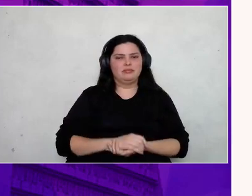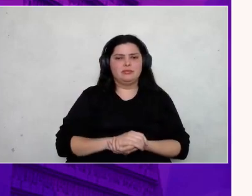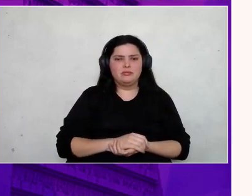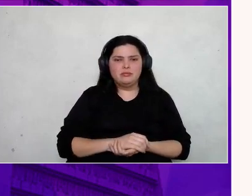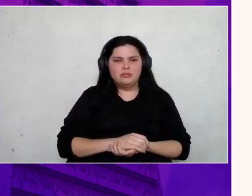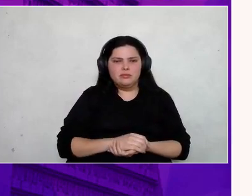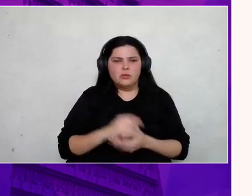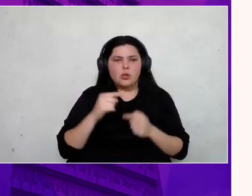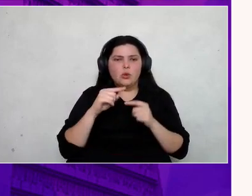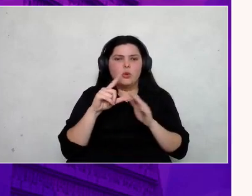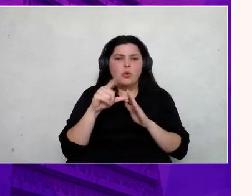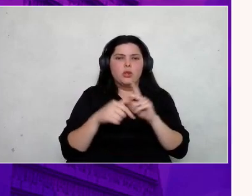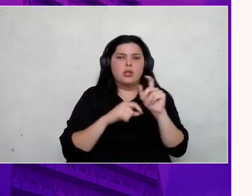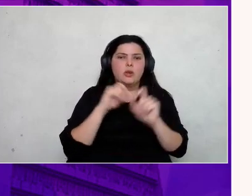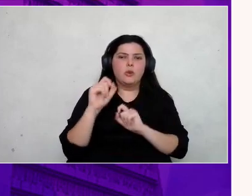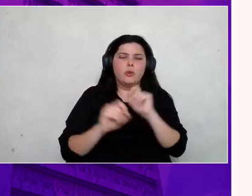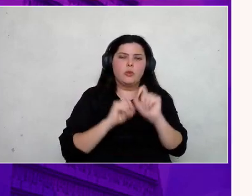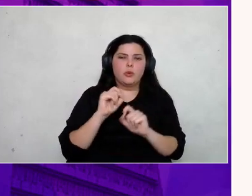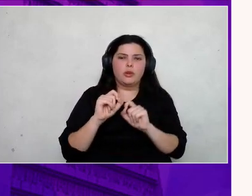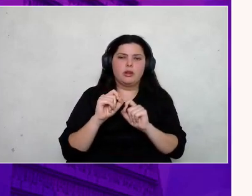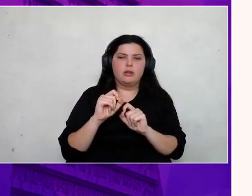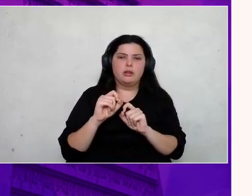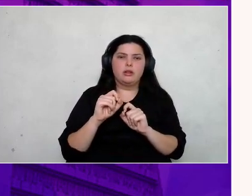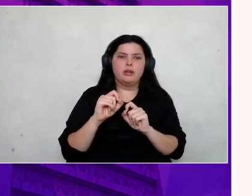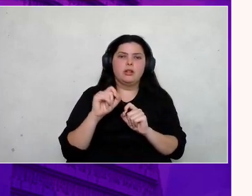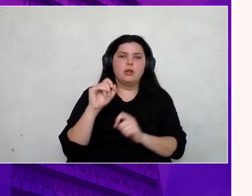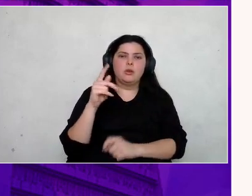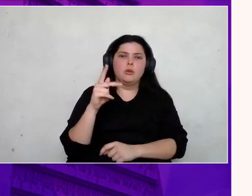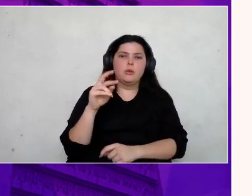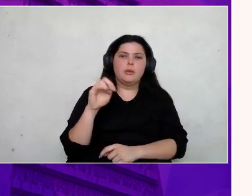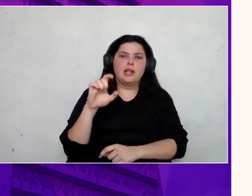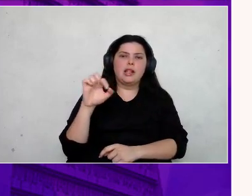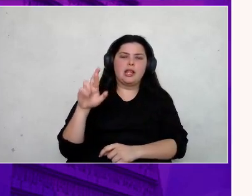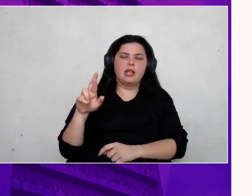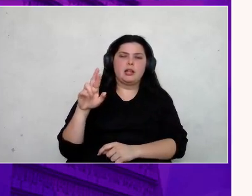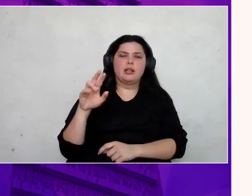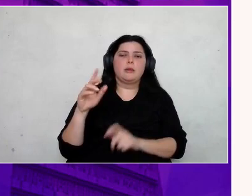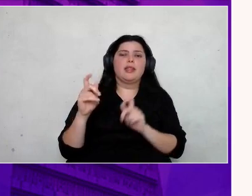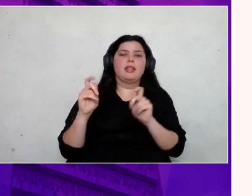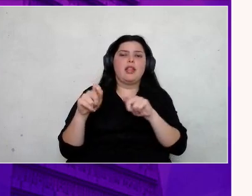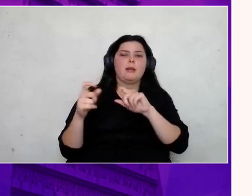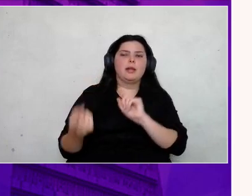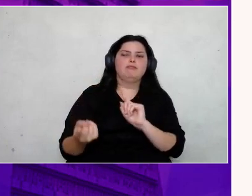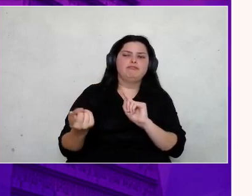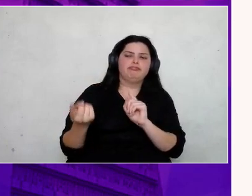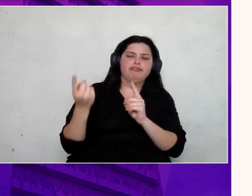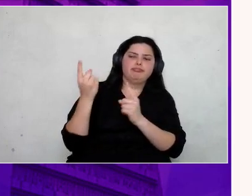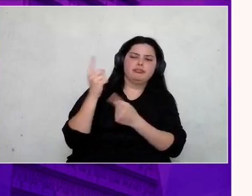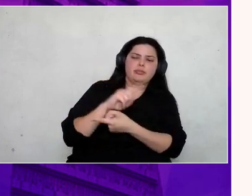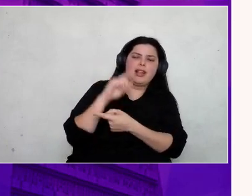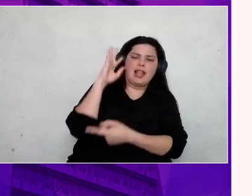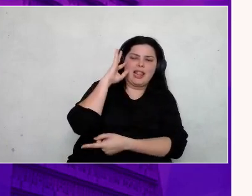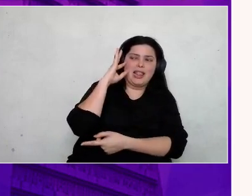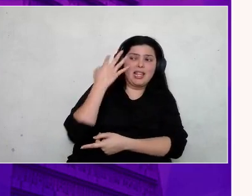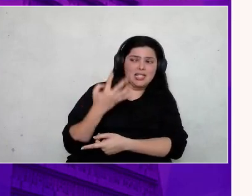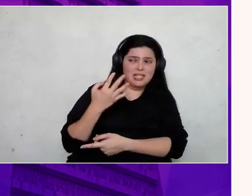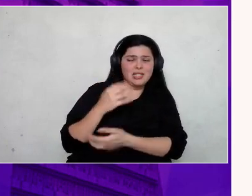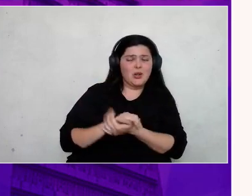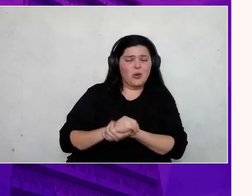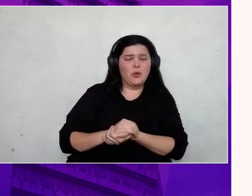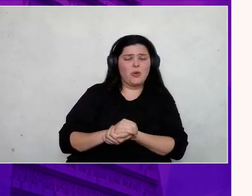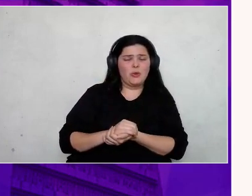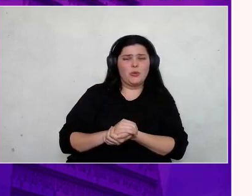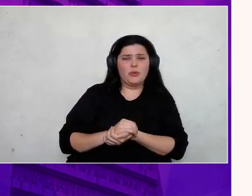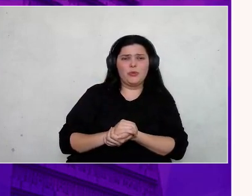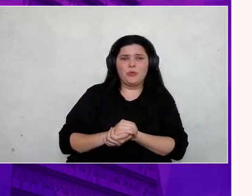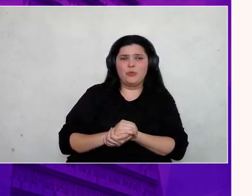gente precisa ver dentro desse acrônimo do PRILER é a reversibilidade. A decisão que você vai tomar é